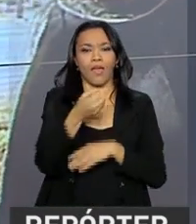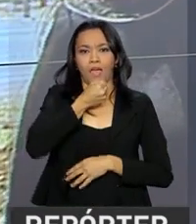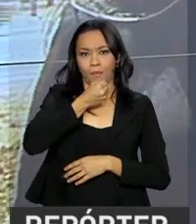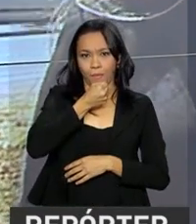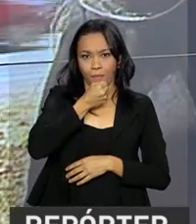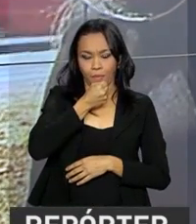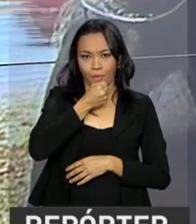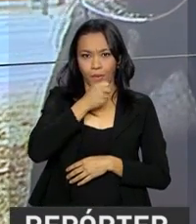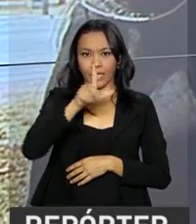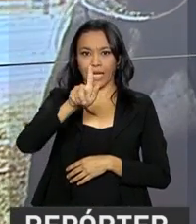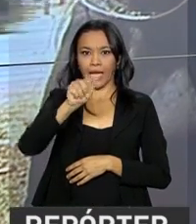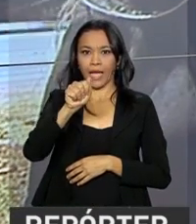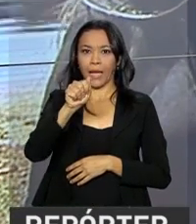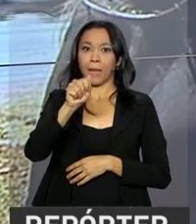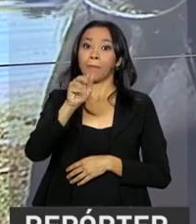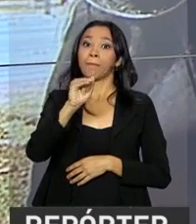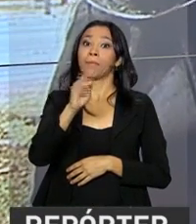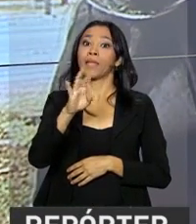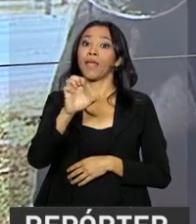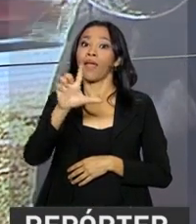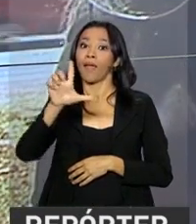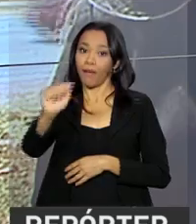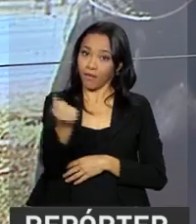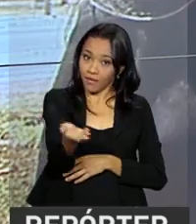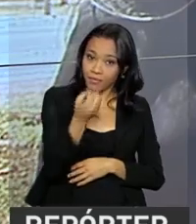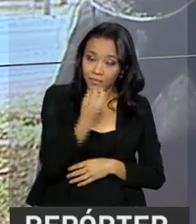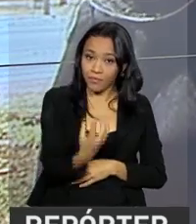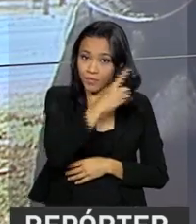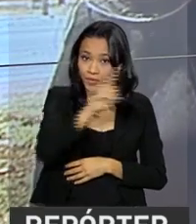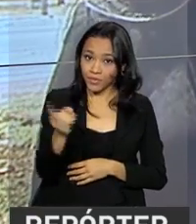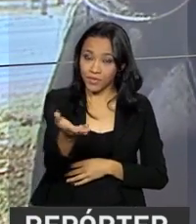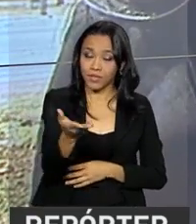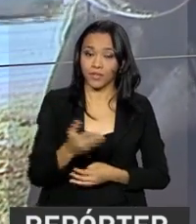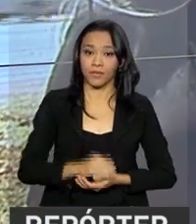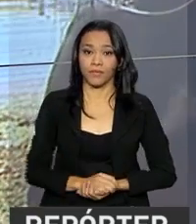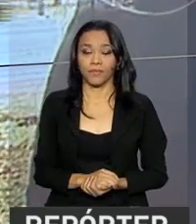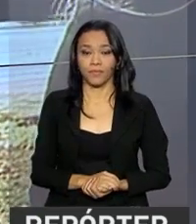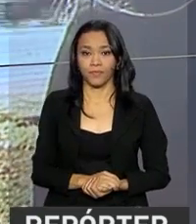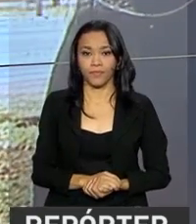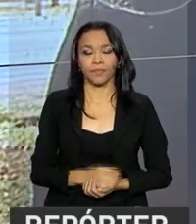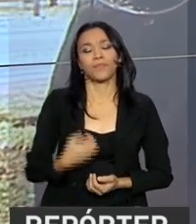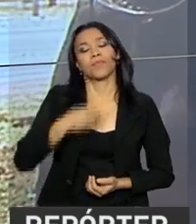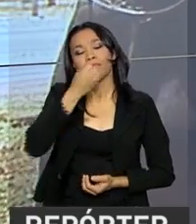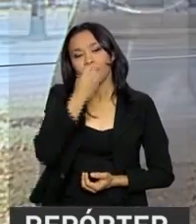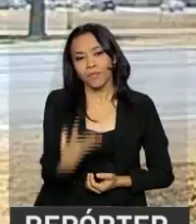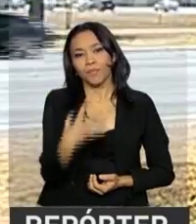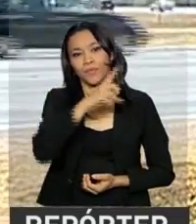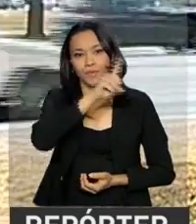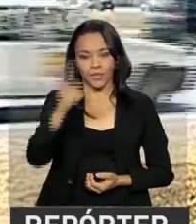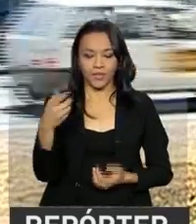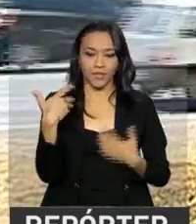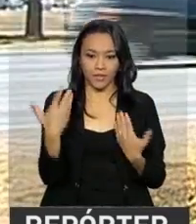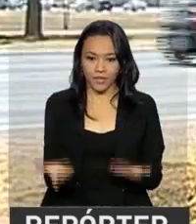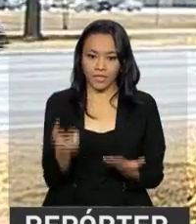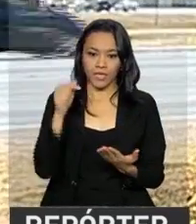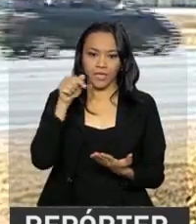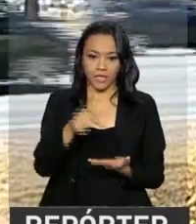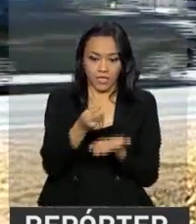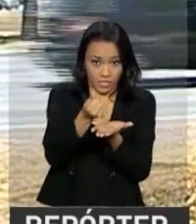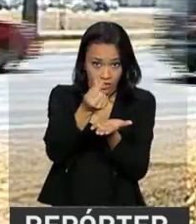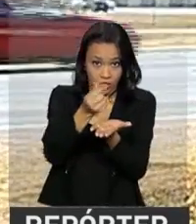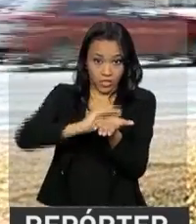repóter repórter Gabriela Noronha Oi Gabi bom dia bom dia Leandro olha desses